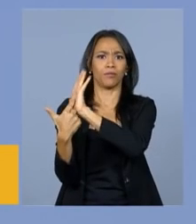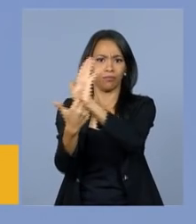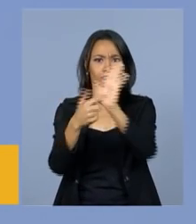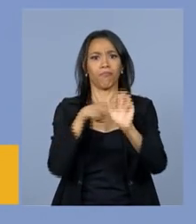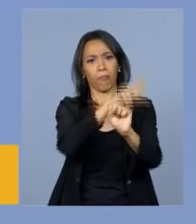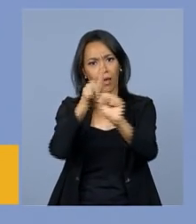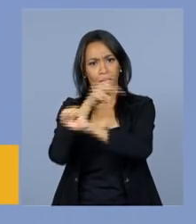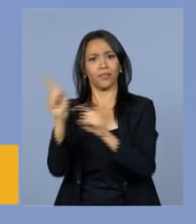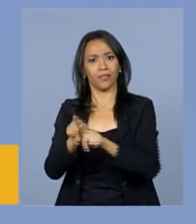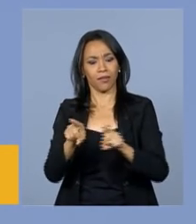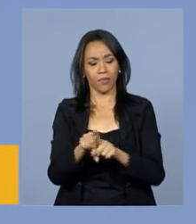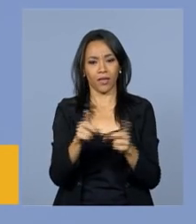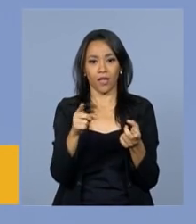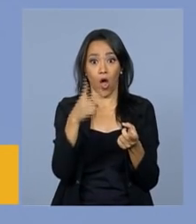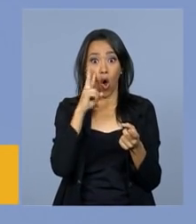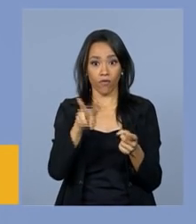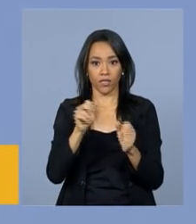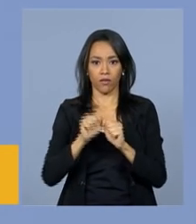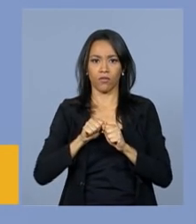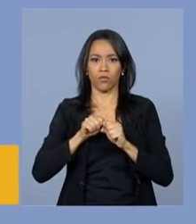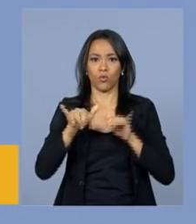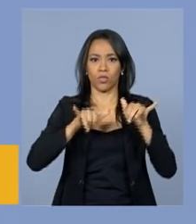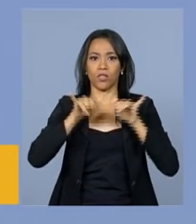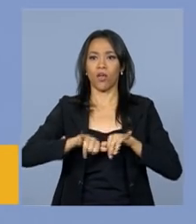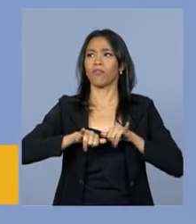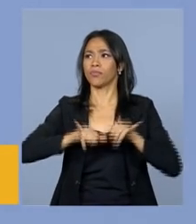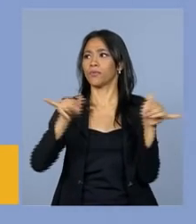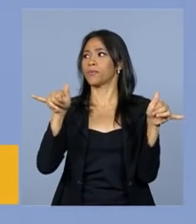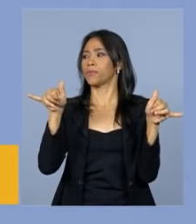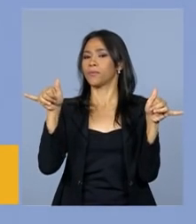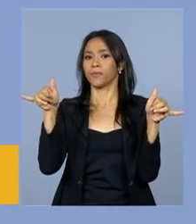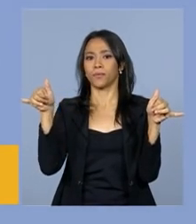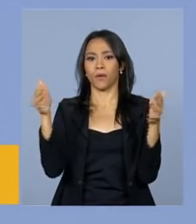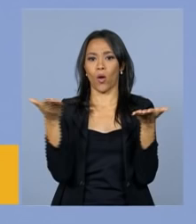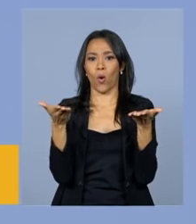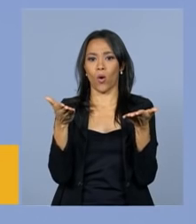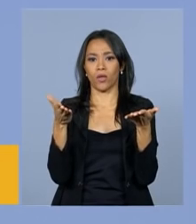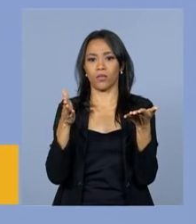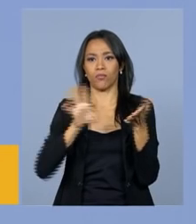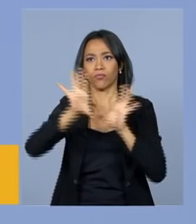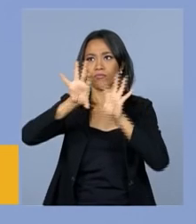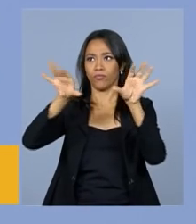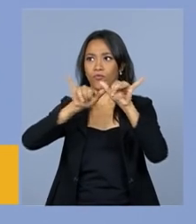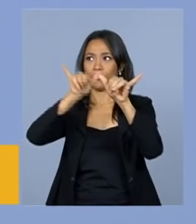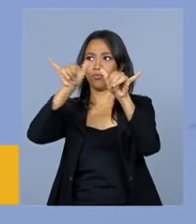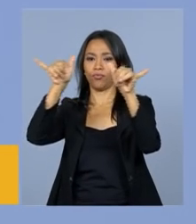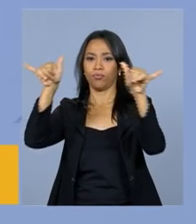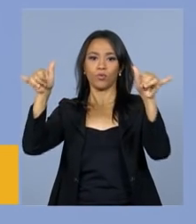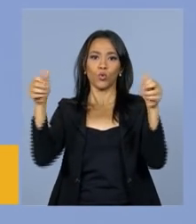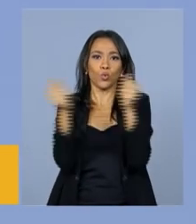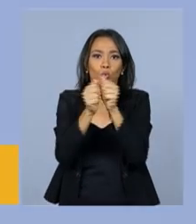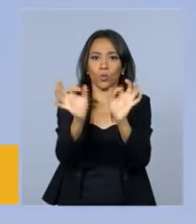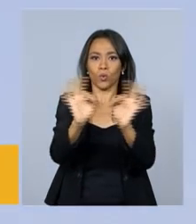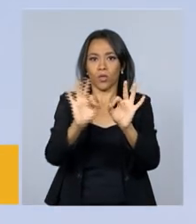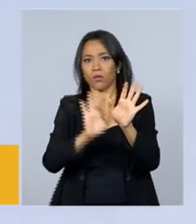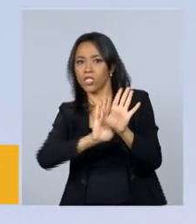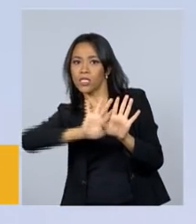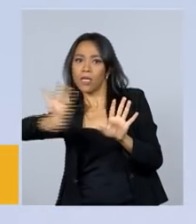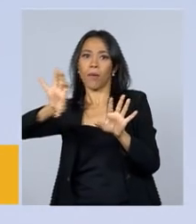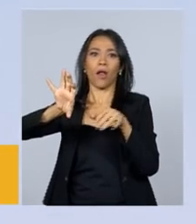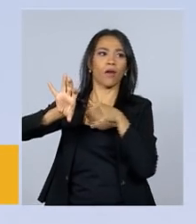temos já uma dispersão de aeronaves. E agora estão divididos, ó, 3 de um lado. Sim, nós já temos 3 de um